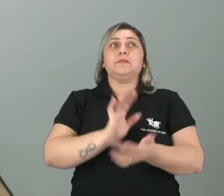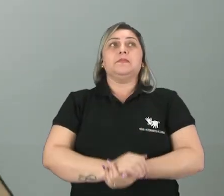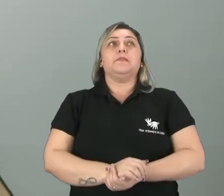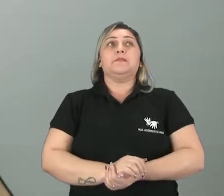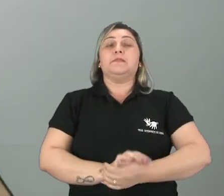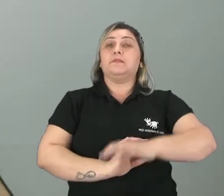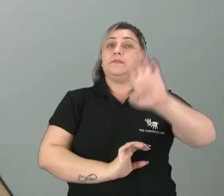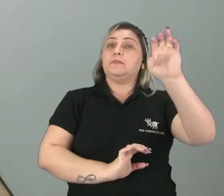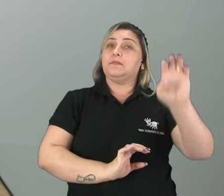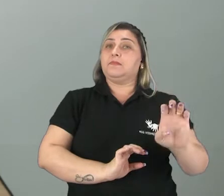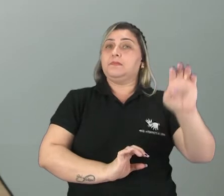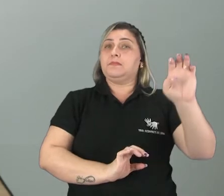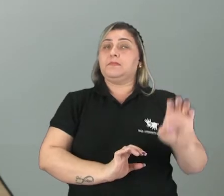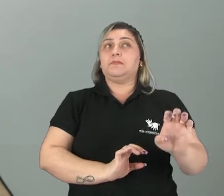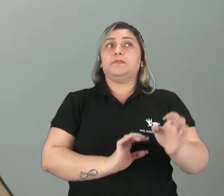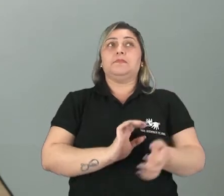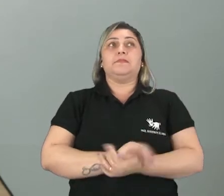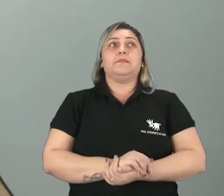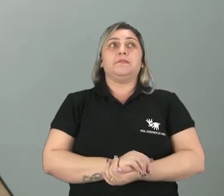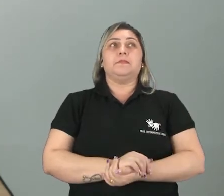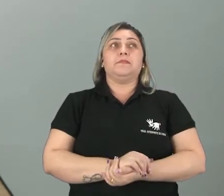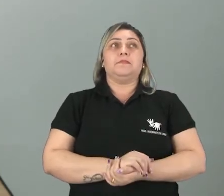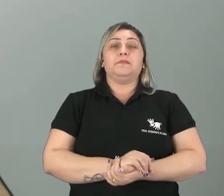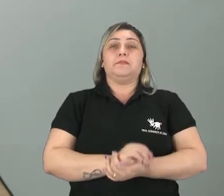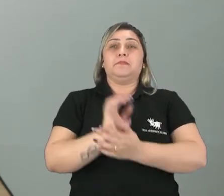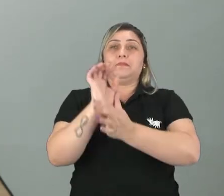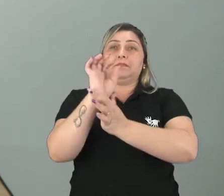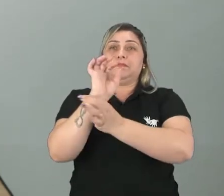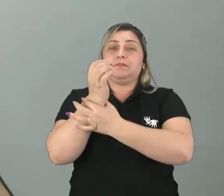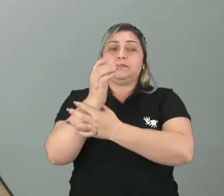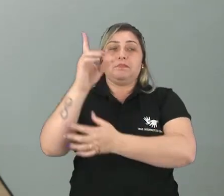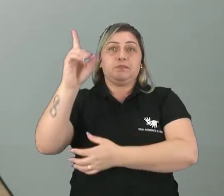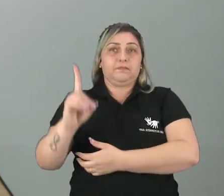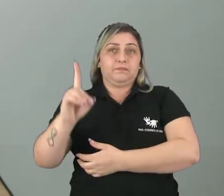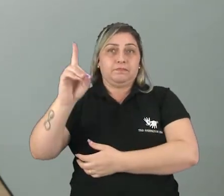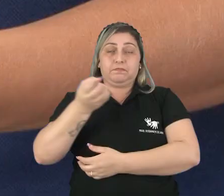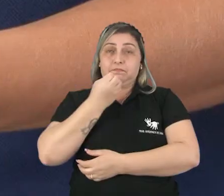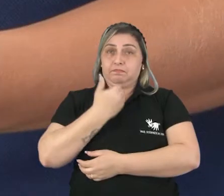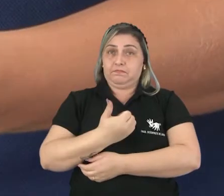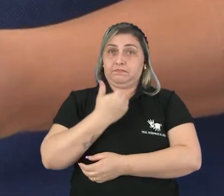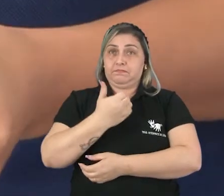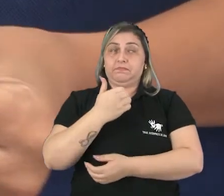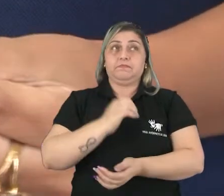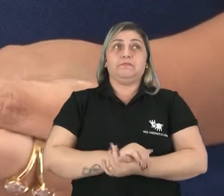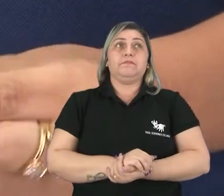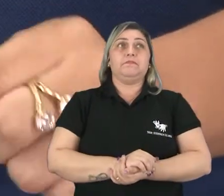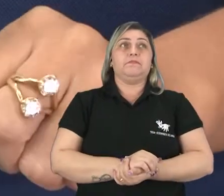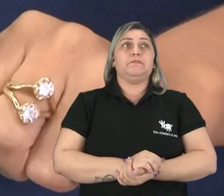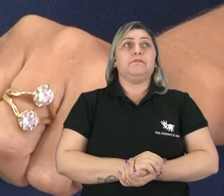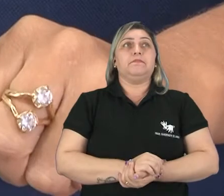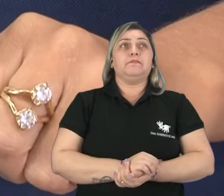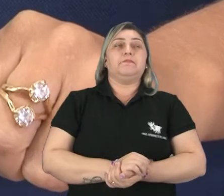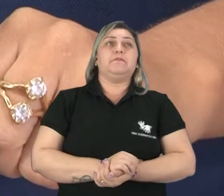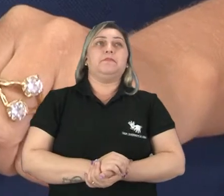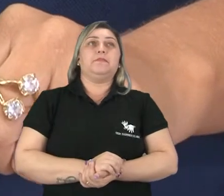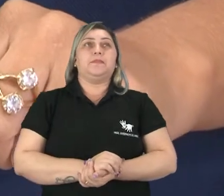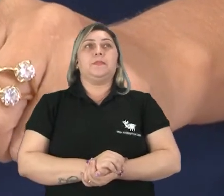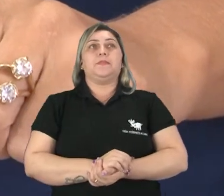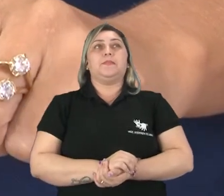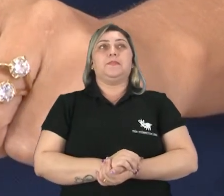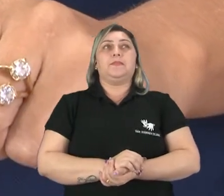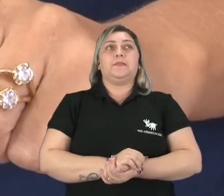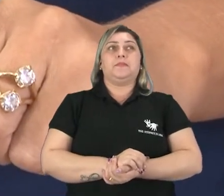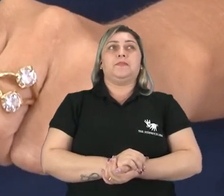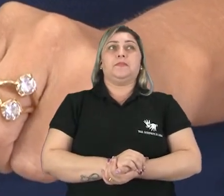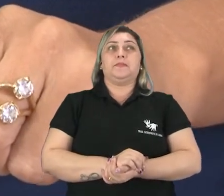e a minha mão e esquerda a pulseira a mão direita muito bem então aqui este animal está virado